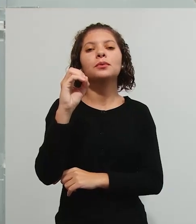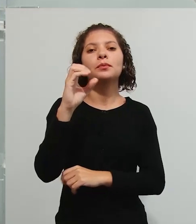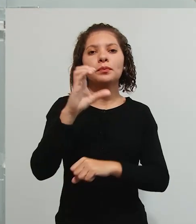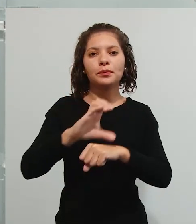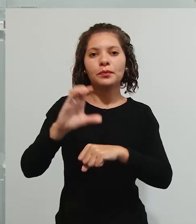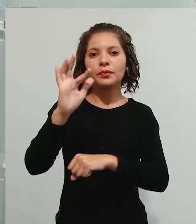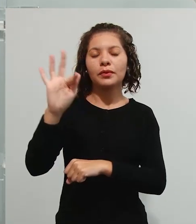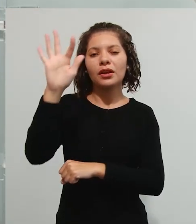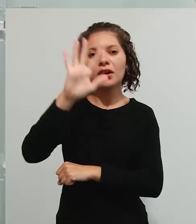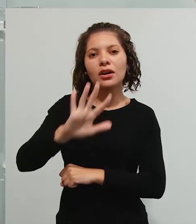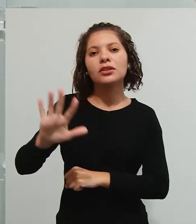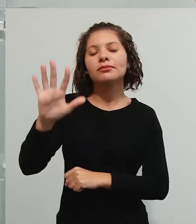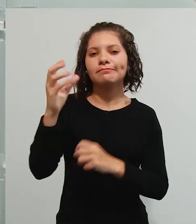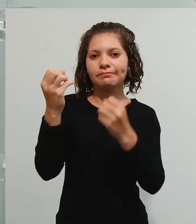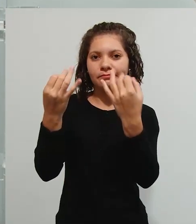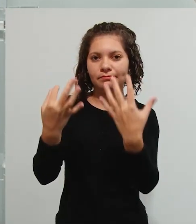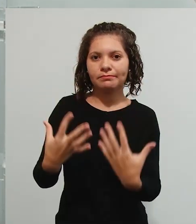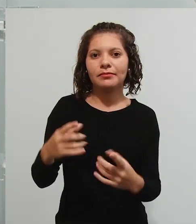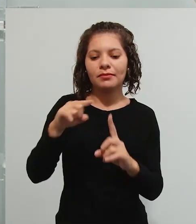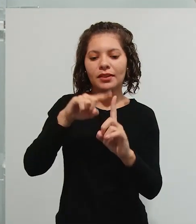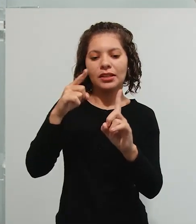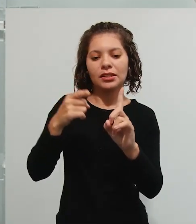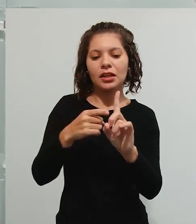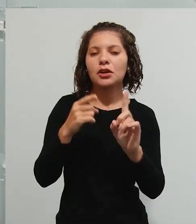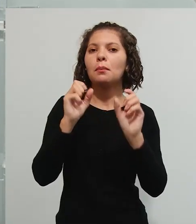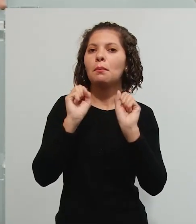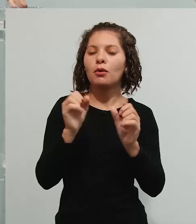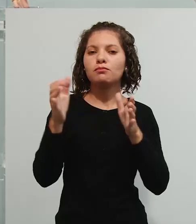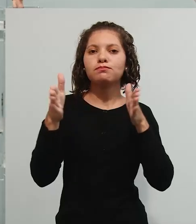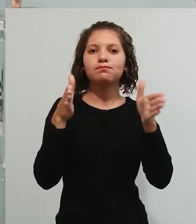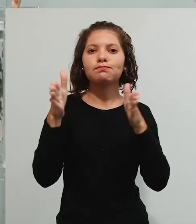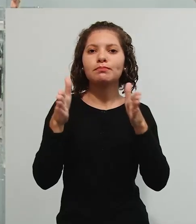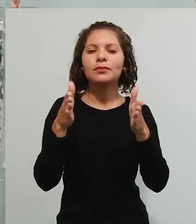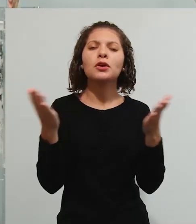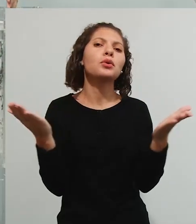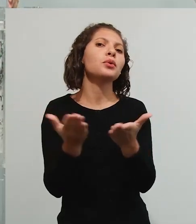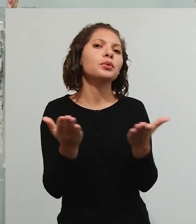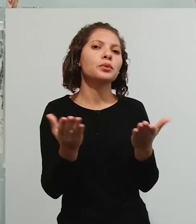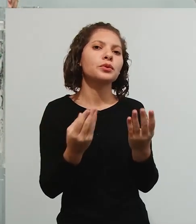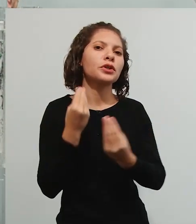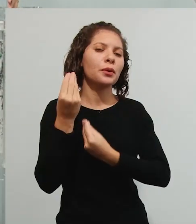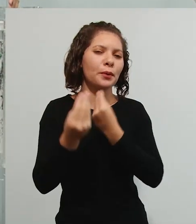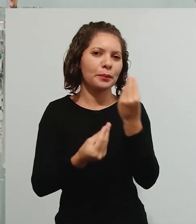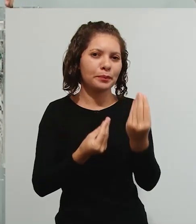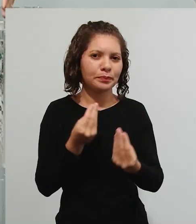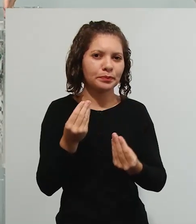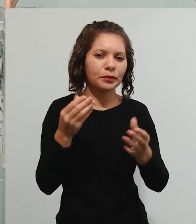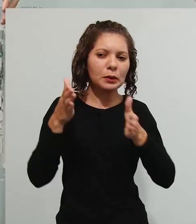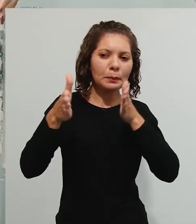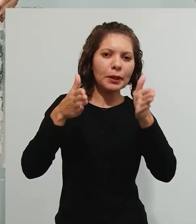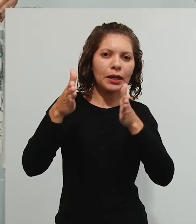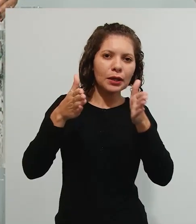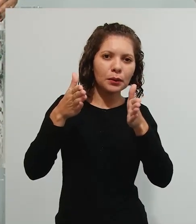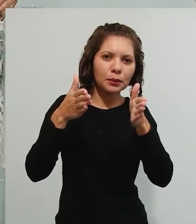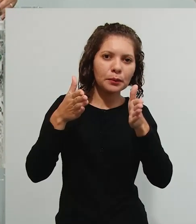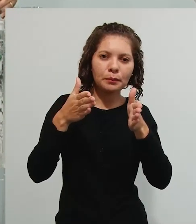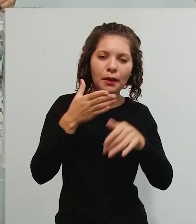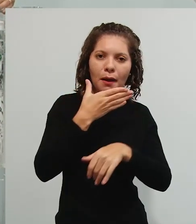ali. O fato é que o trabalho noturno, ele tem, né, por ser no contrafluxo